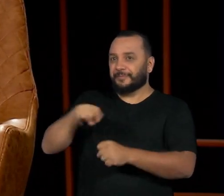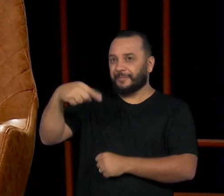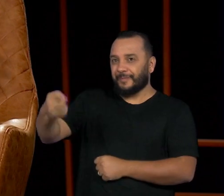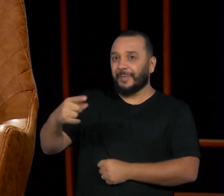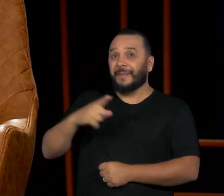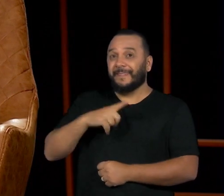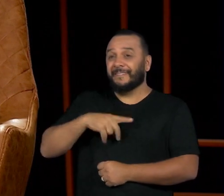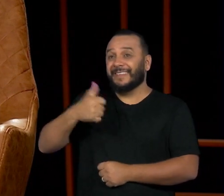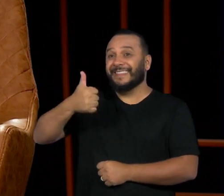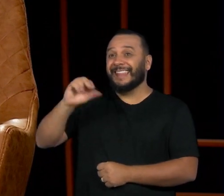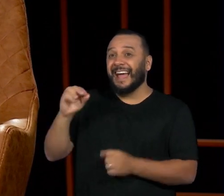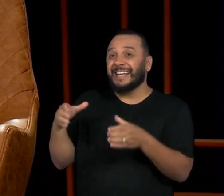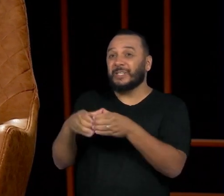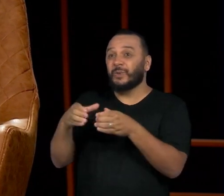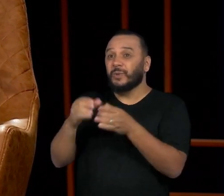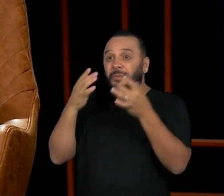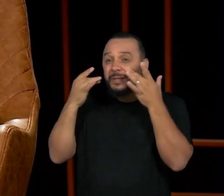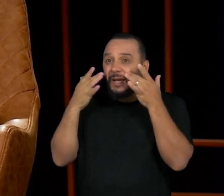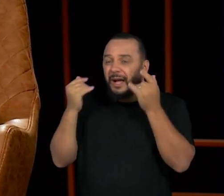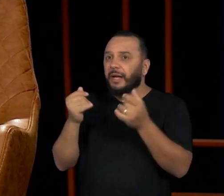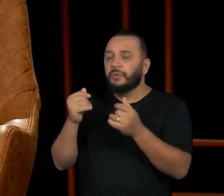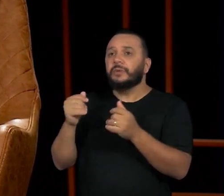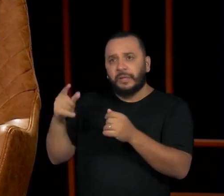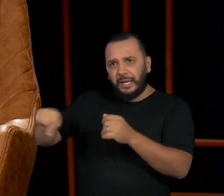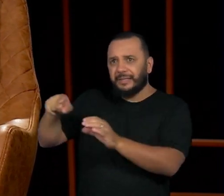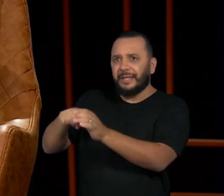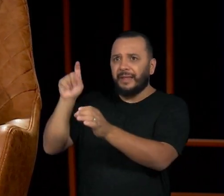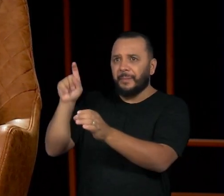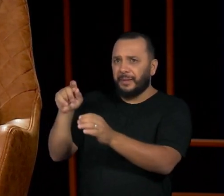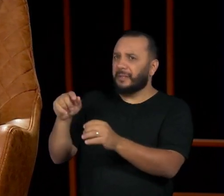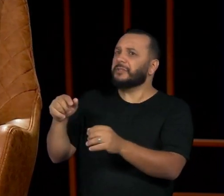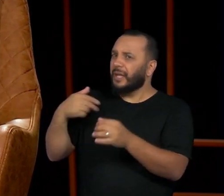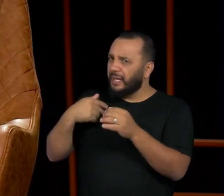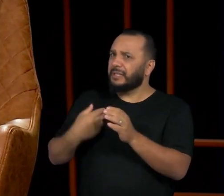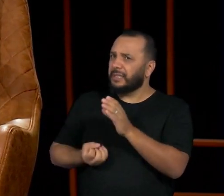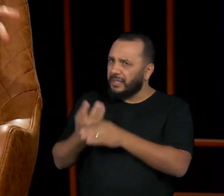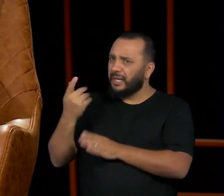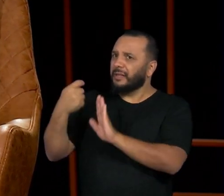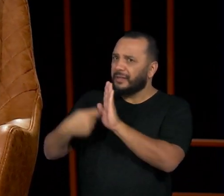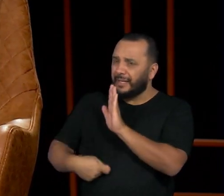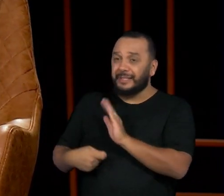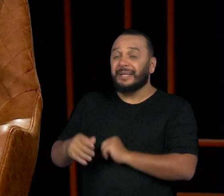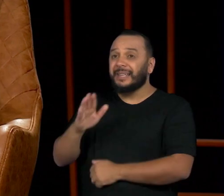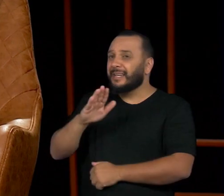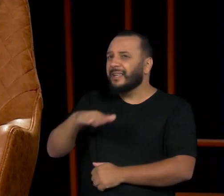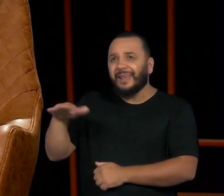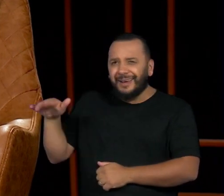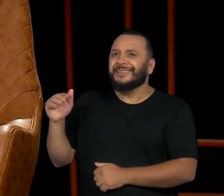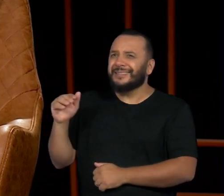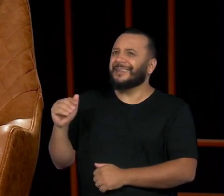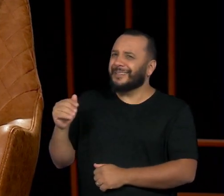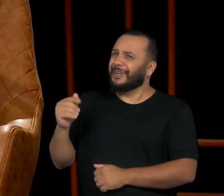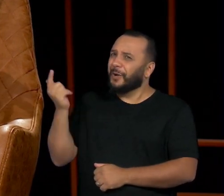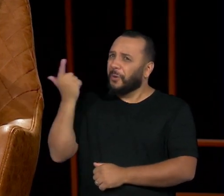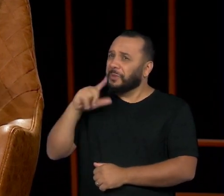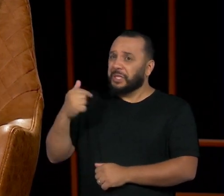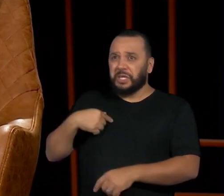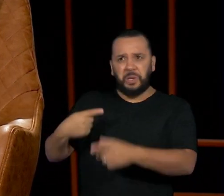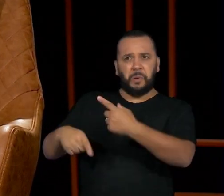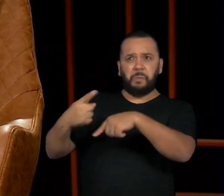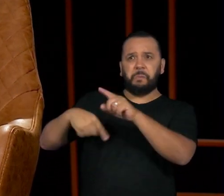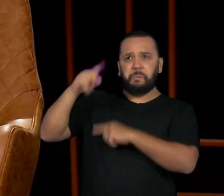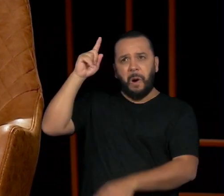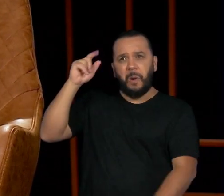tipo 10 grupos de teatro independentes, fazendo seus textos, crianças diversas, e foi uma revolução.